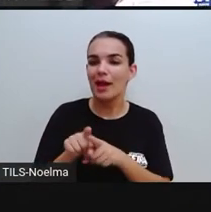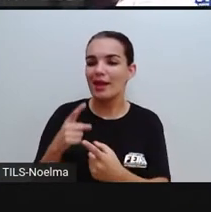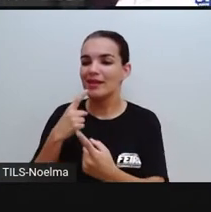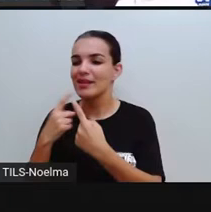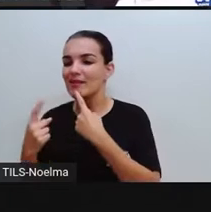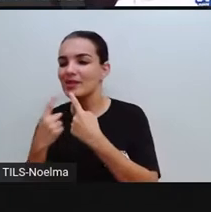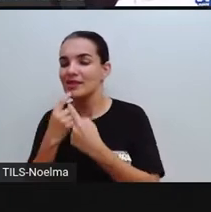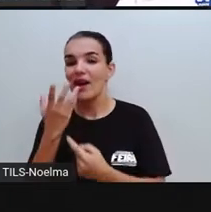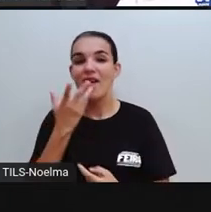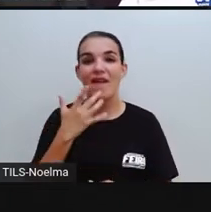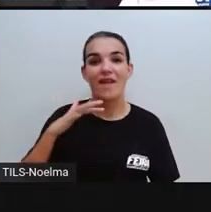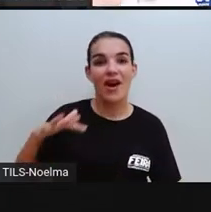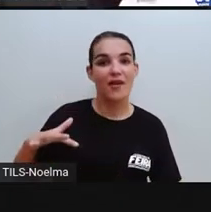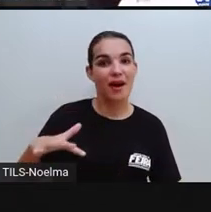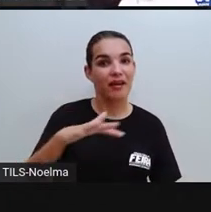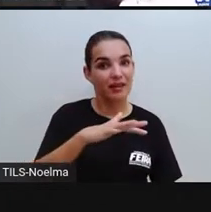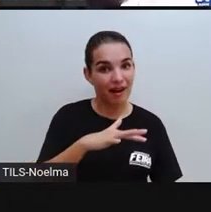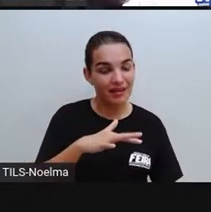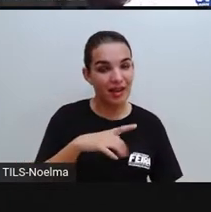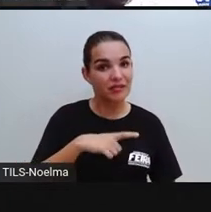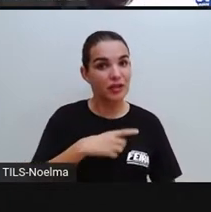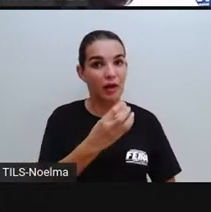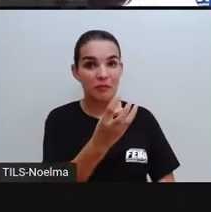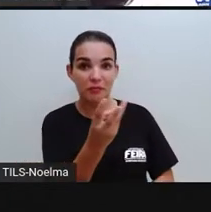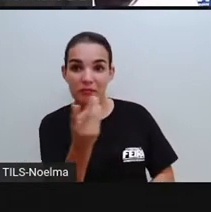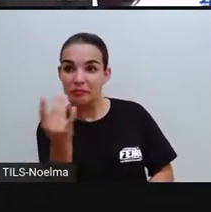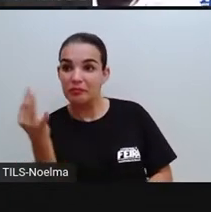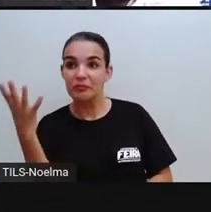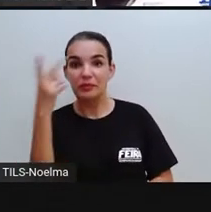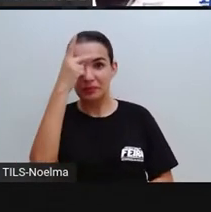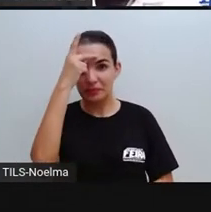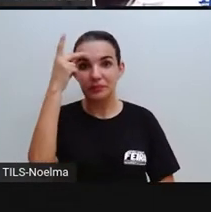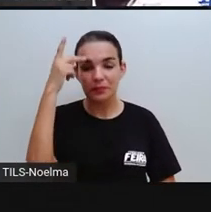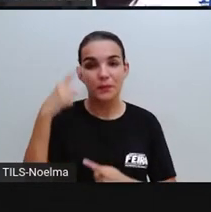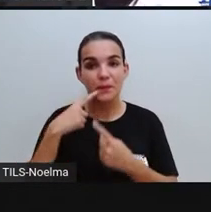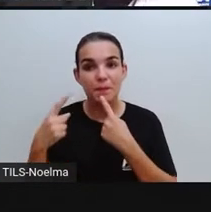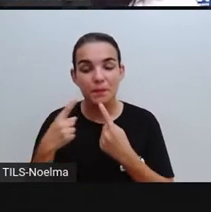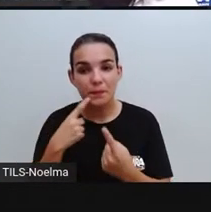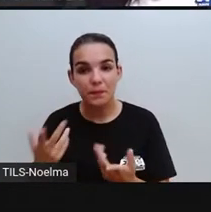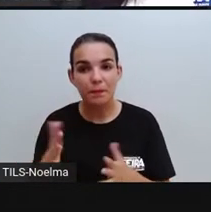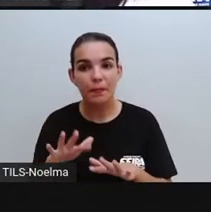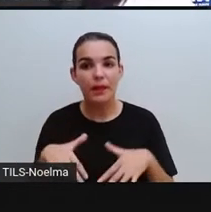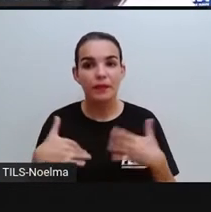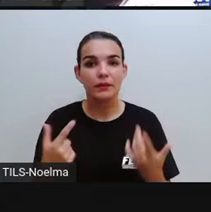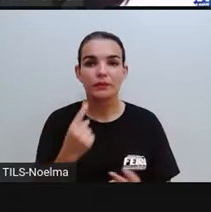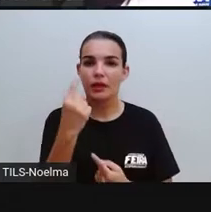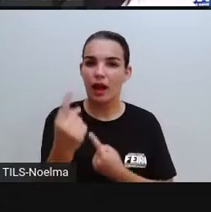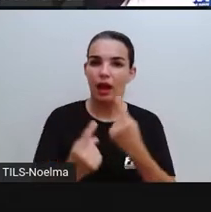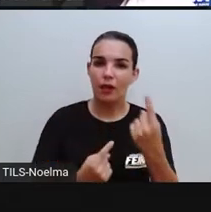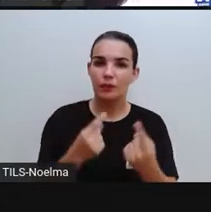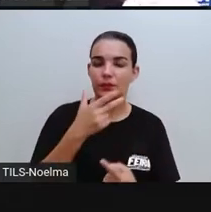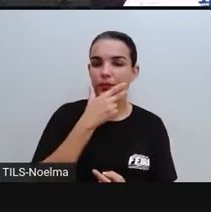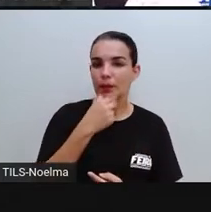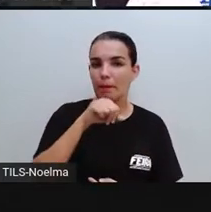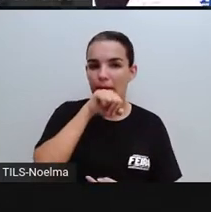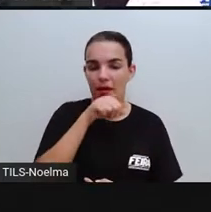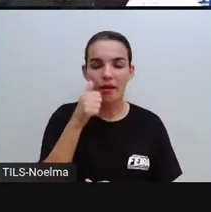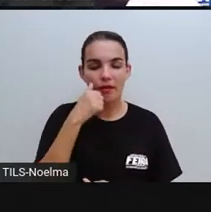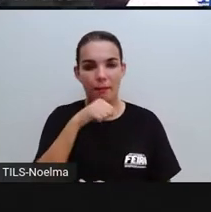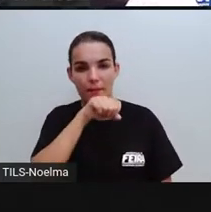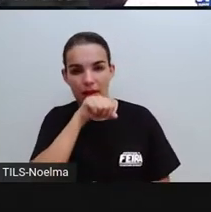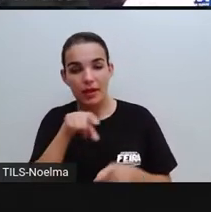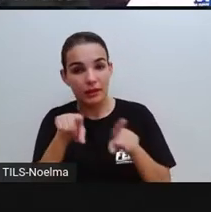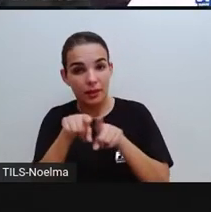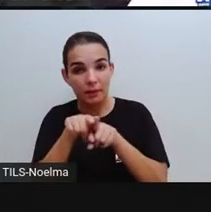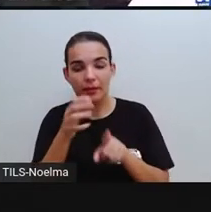Então, vocês perceberam, né? Tinha vários entrevistados aí. Então, alguns pais foram entrevistados, a